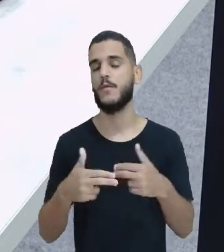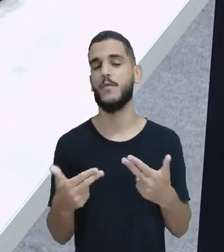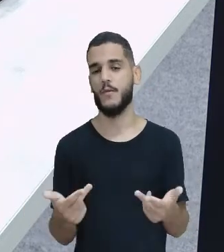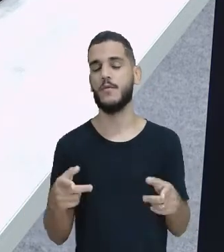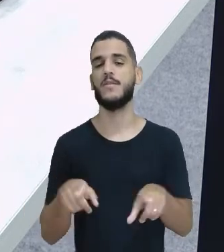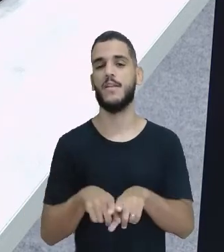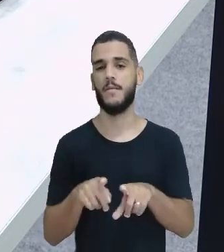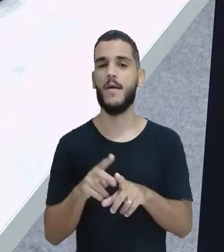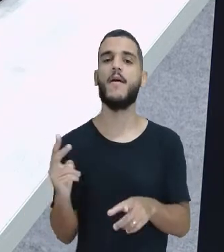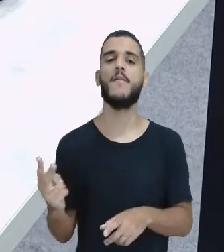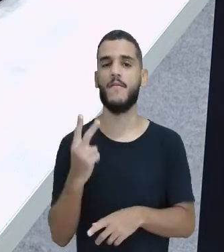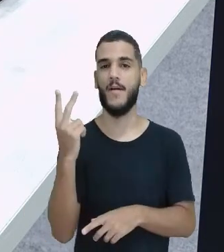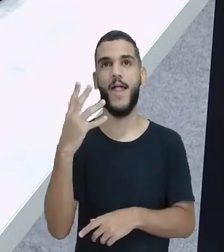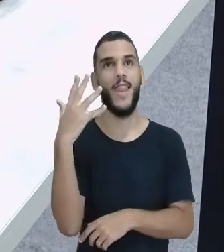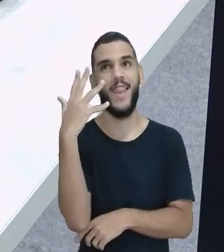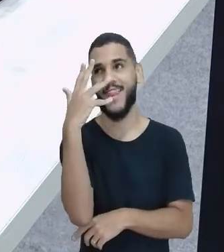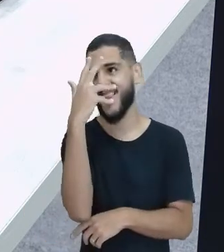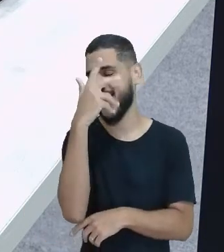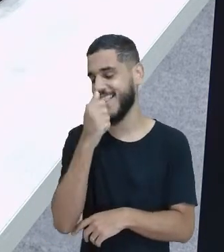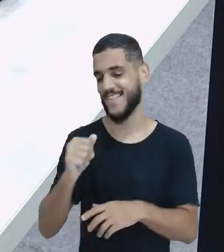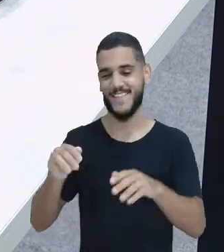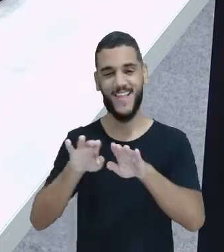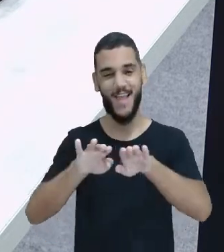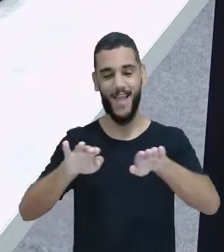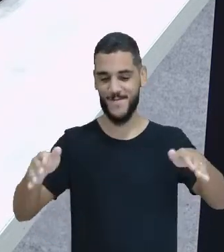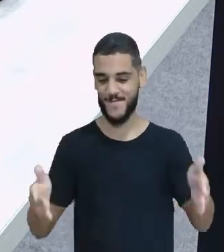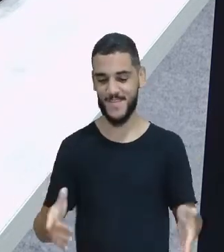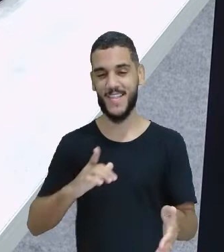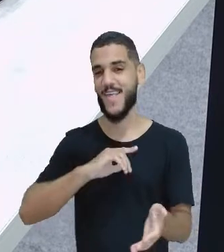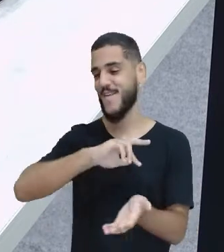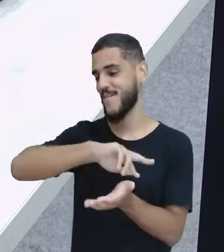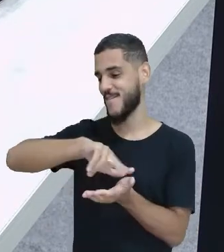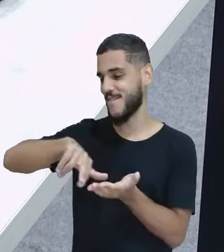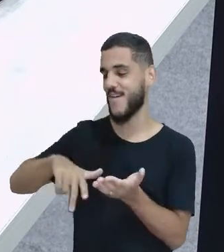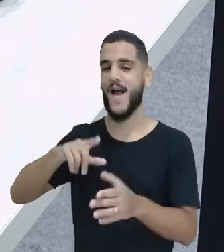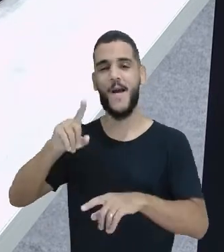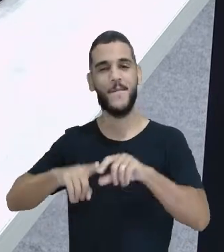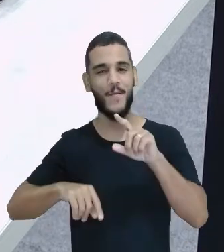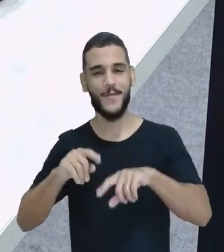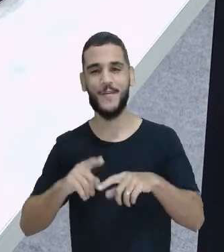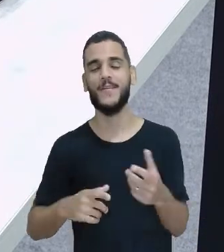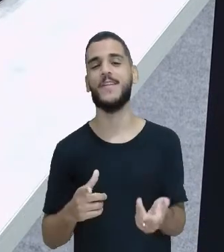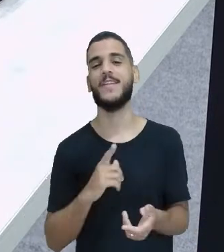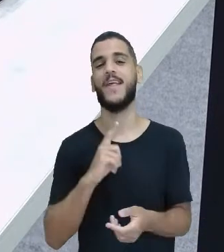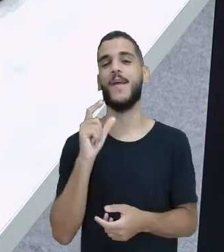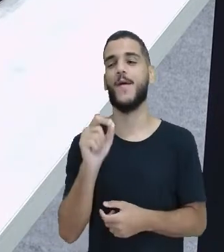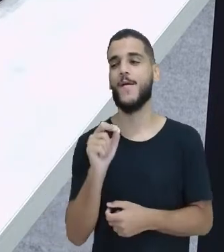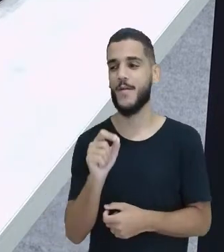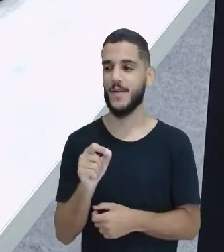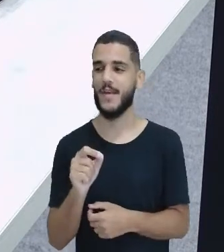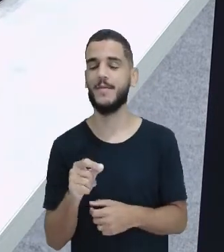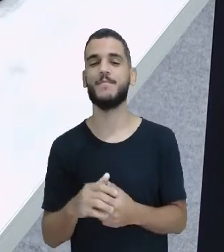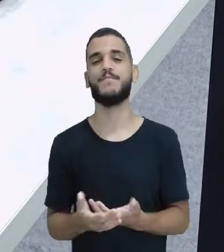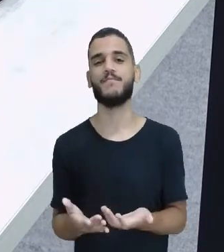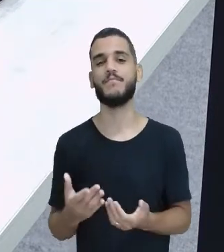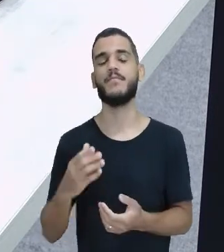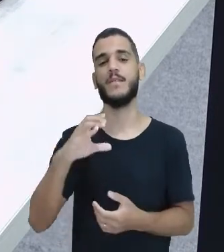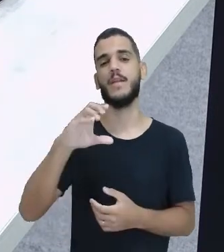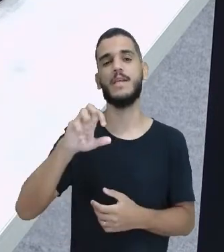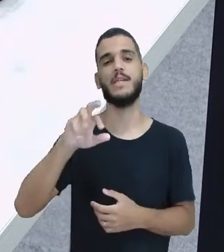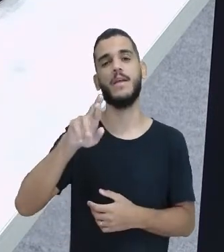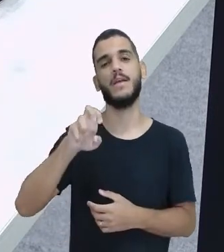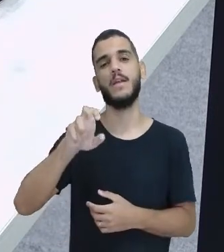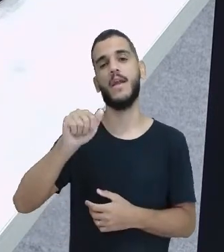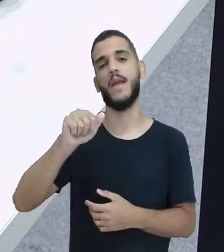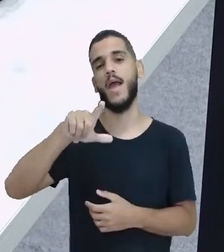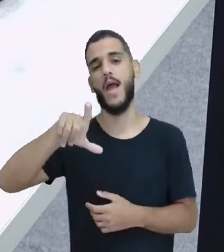Olha que linda tá a minha mesa, recheada de produtos. Tem um cereal que custa 15 reais.